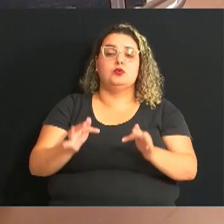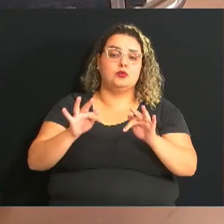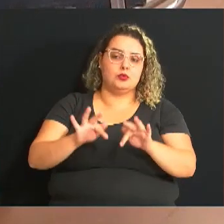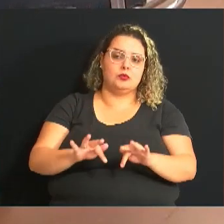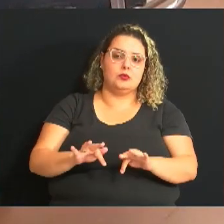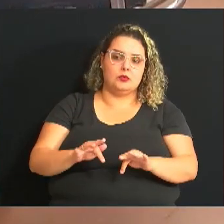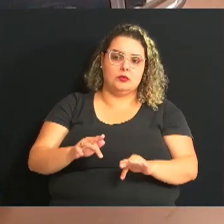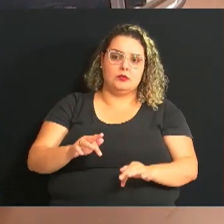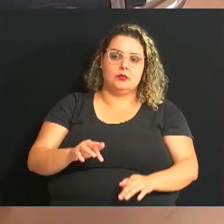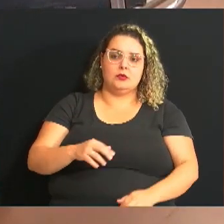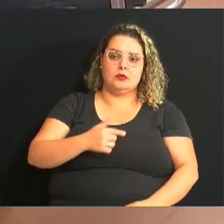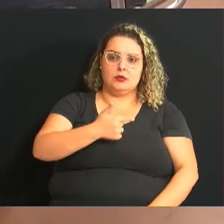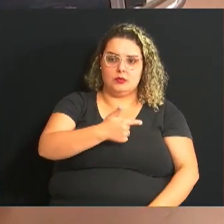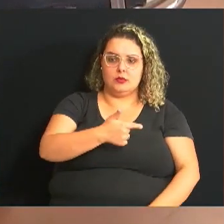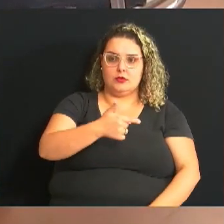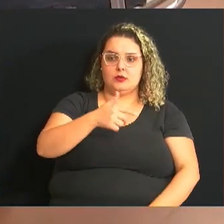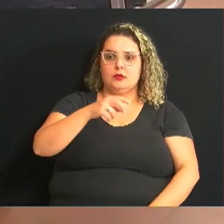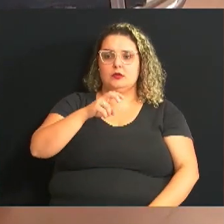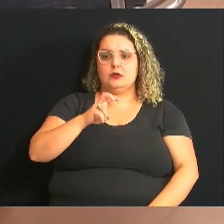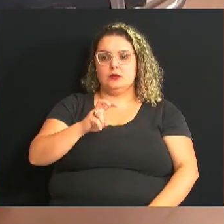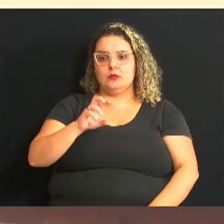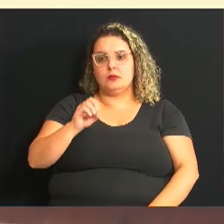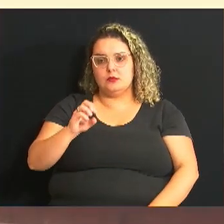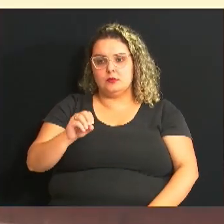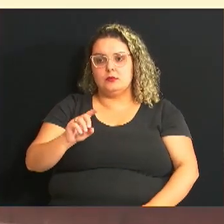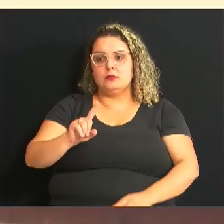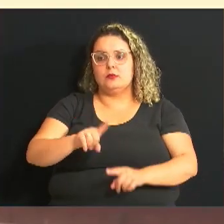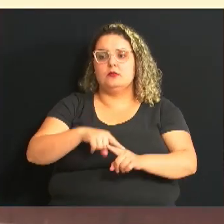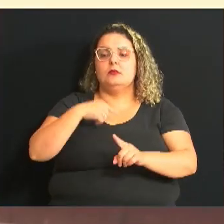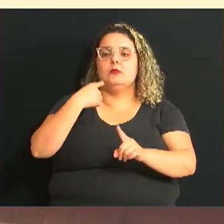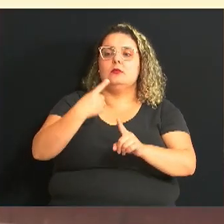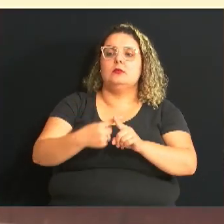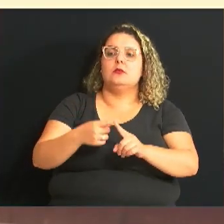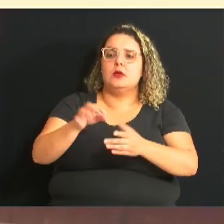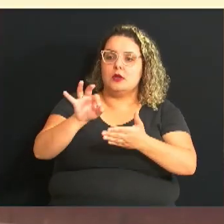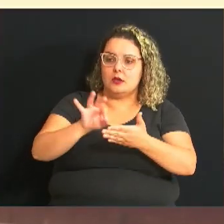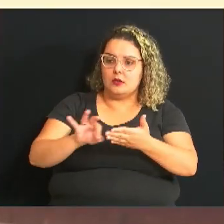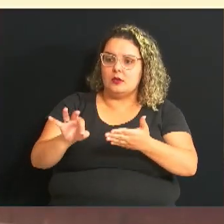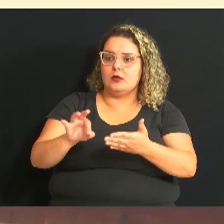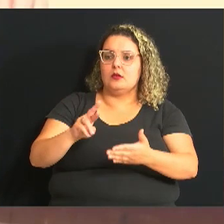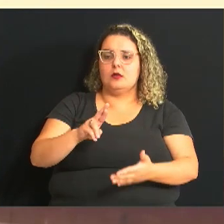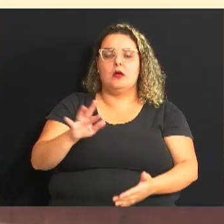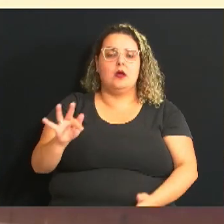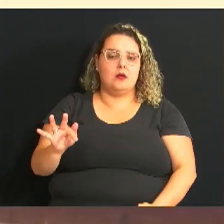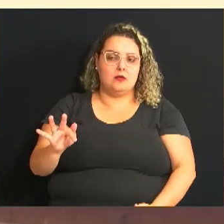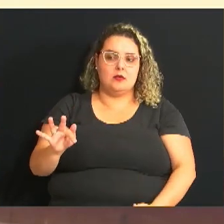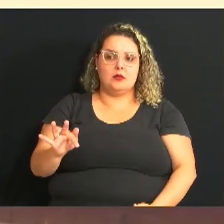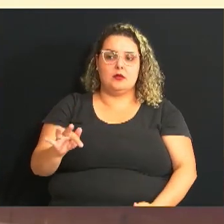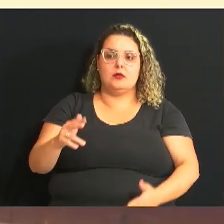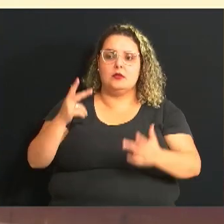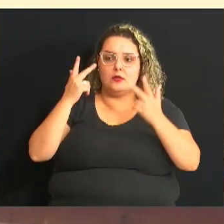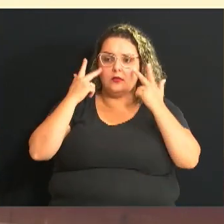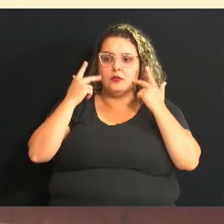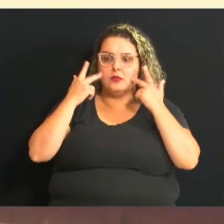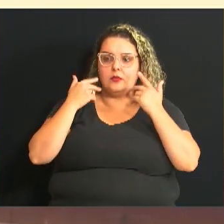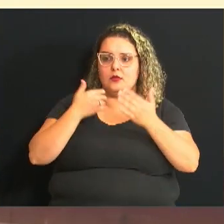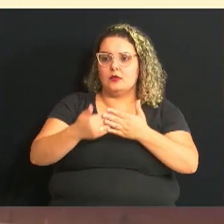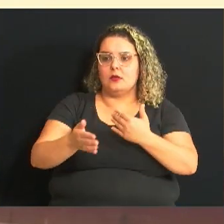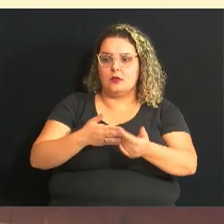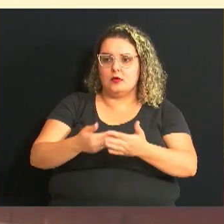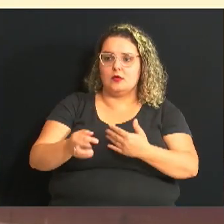restituído de R$2.500 mais a correção que a Receita Federal dá normalmente a qualquer